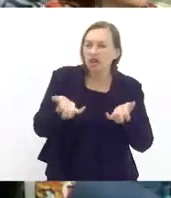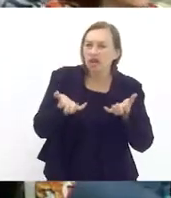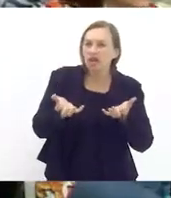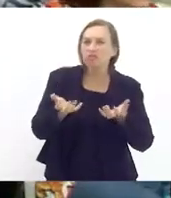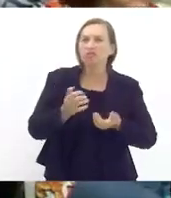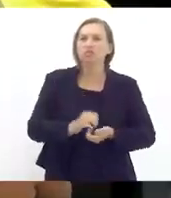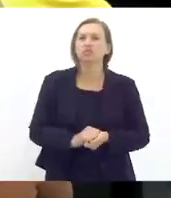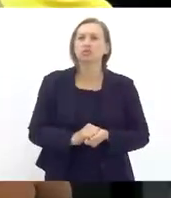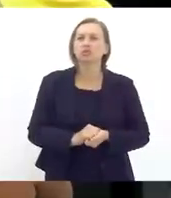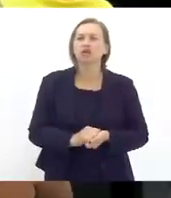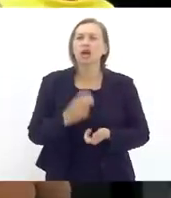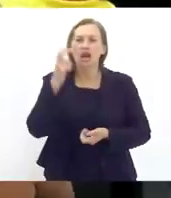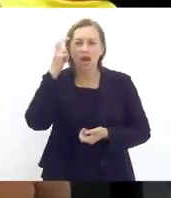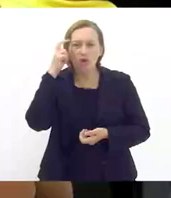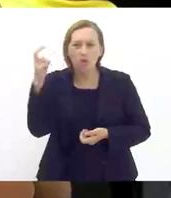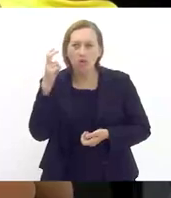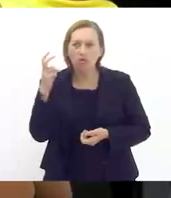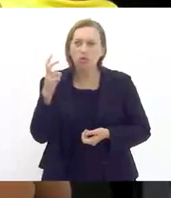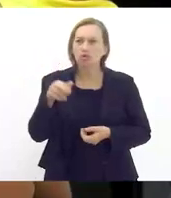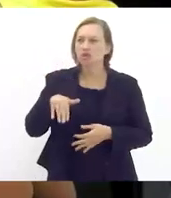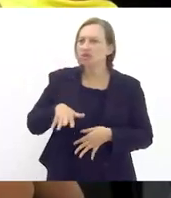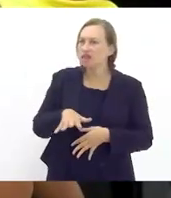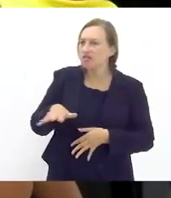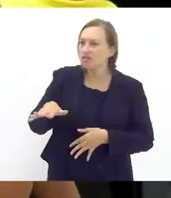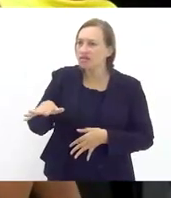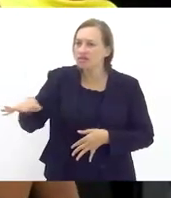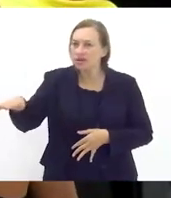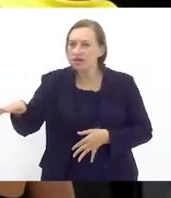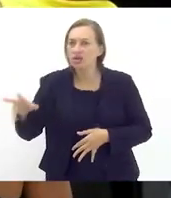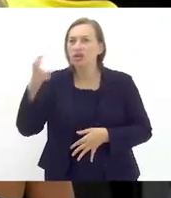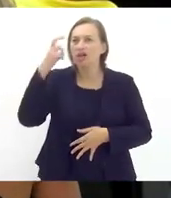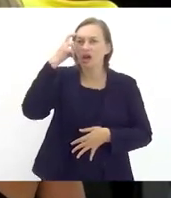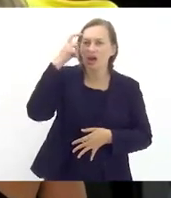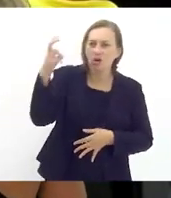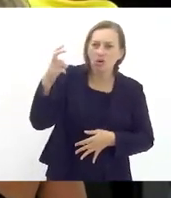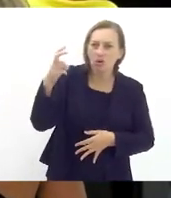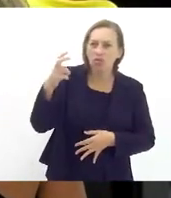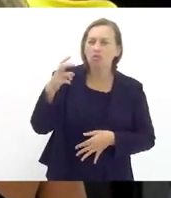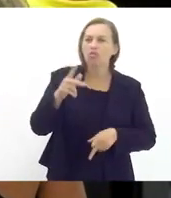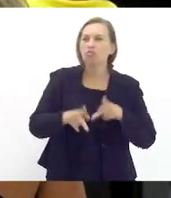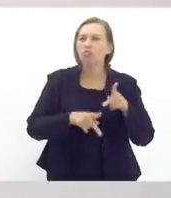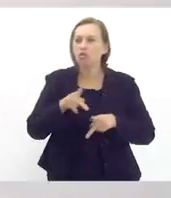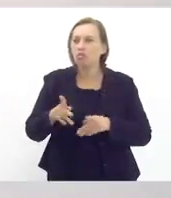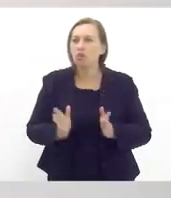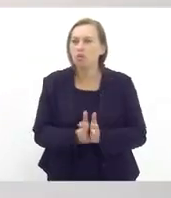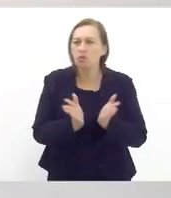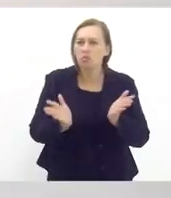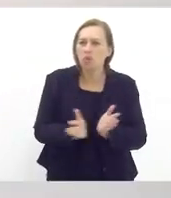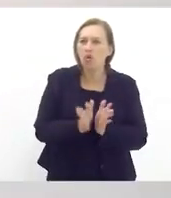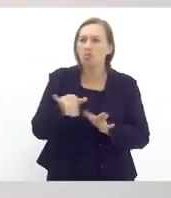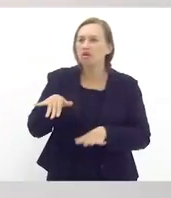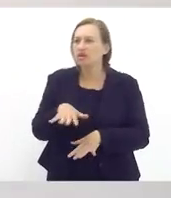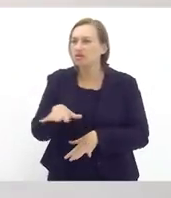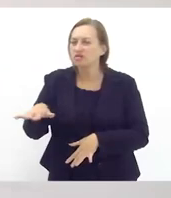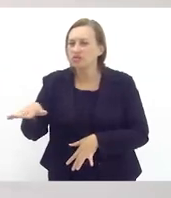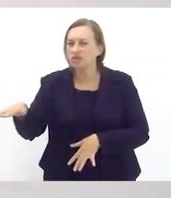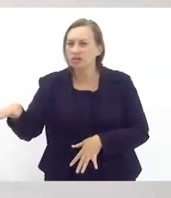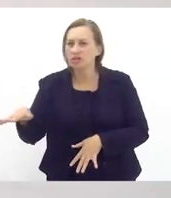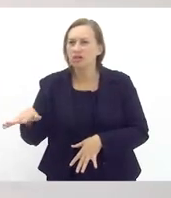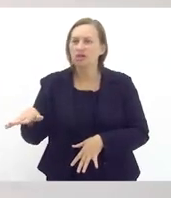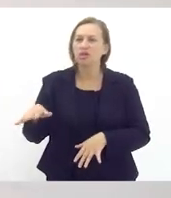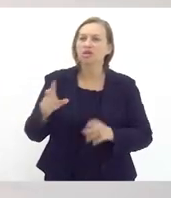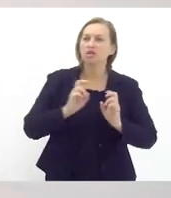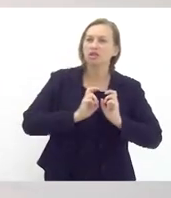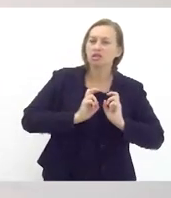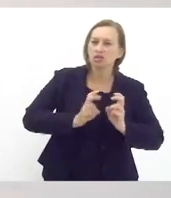é a cultura da Periferia a cultura para o povo pobre periférico que anda